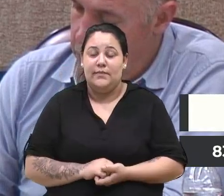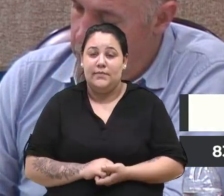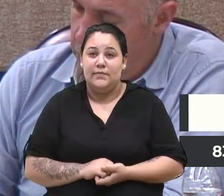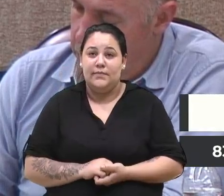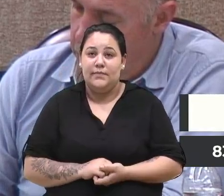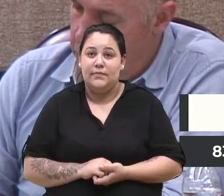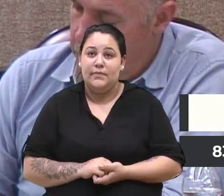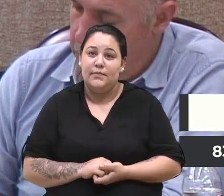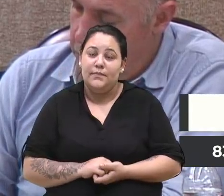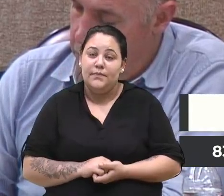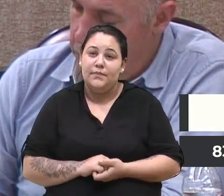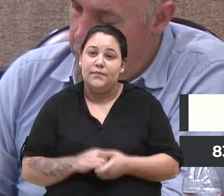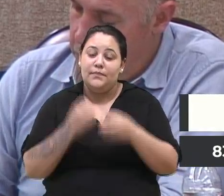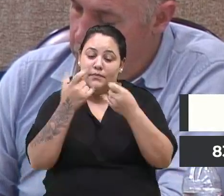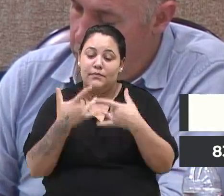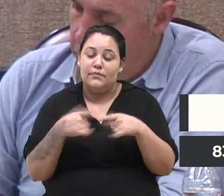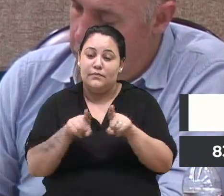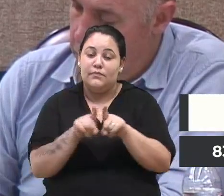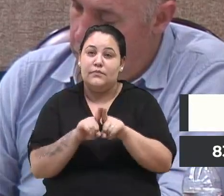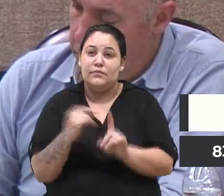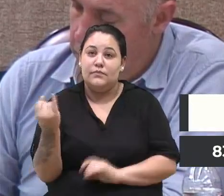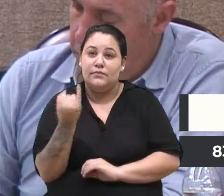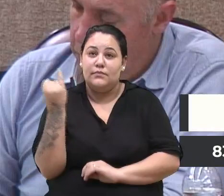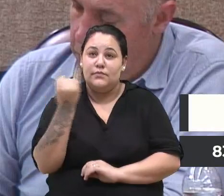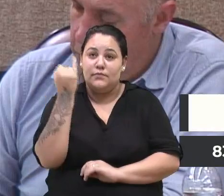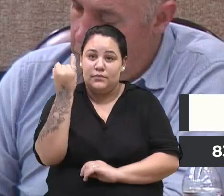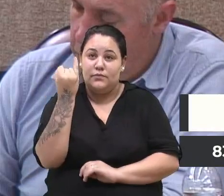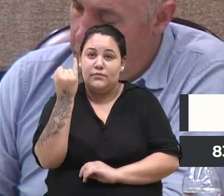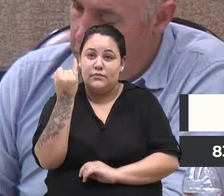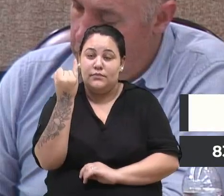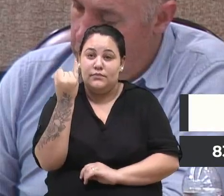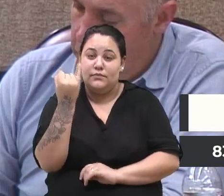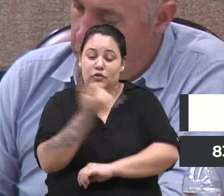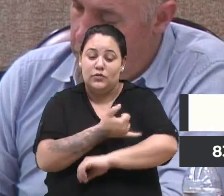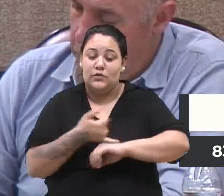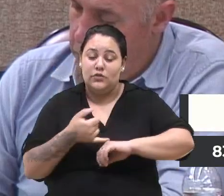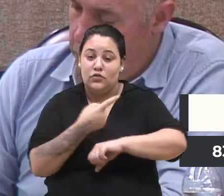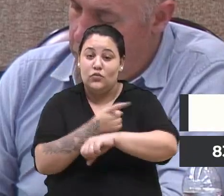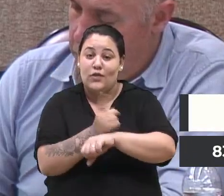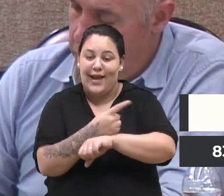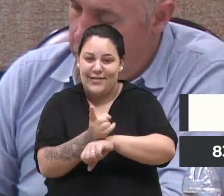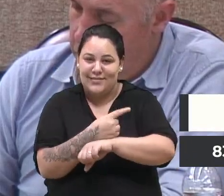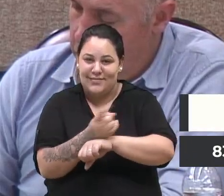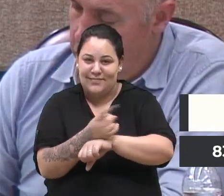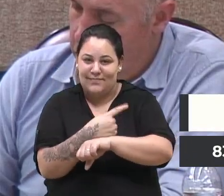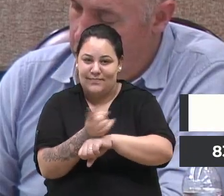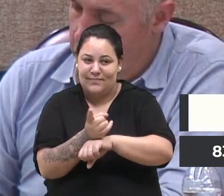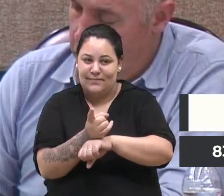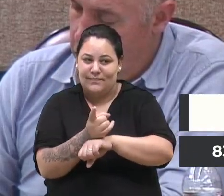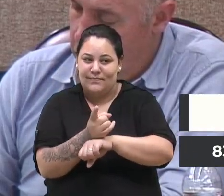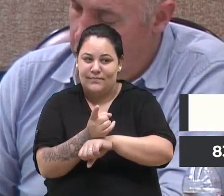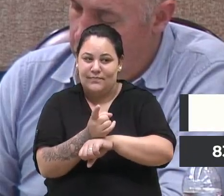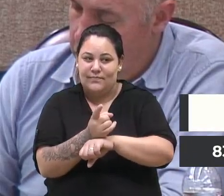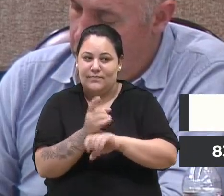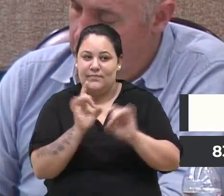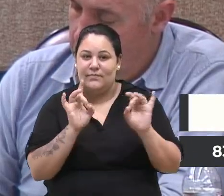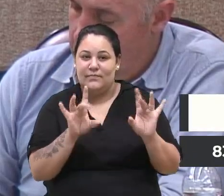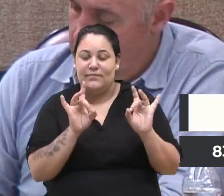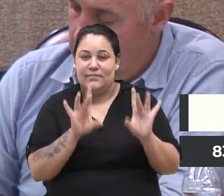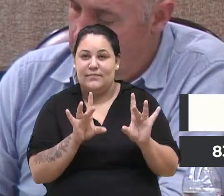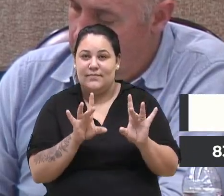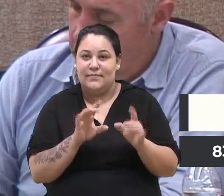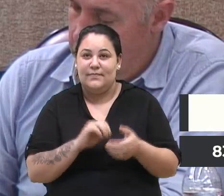destaca a importância de transporte individual de passageiro por táxi, especialmente para pessoas com